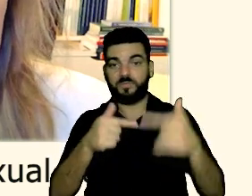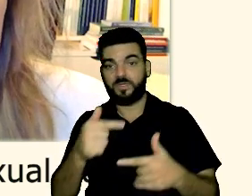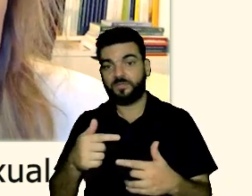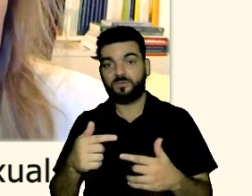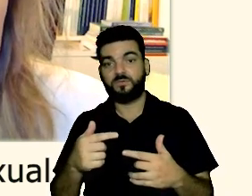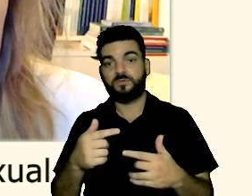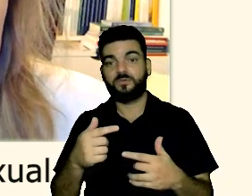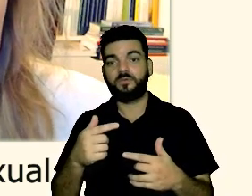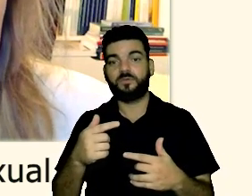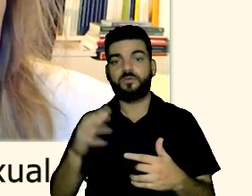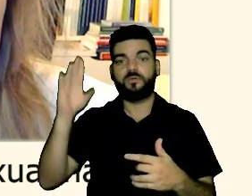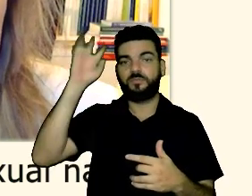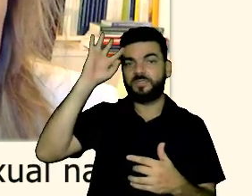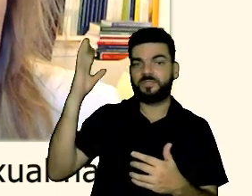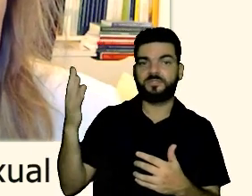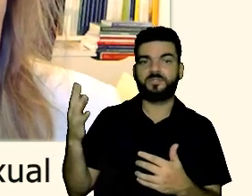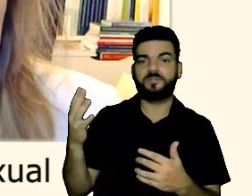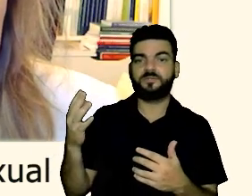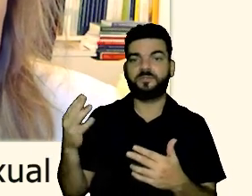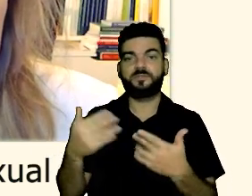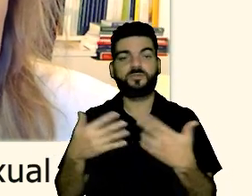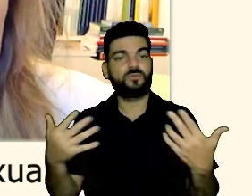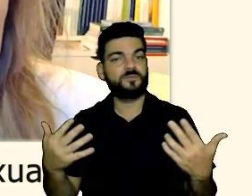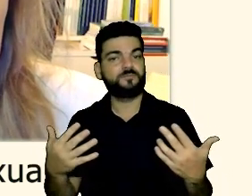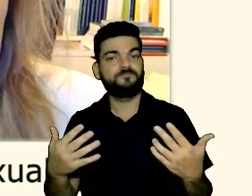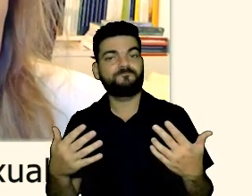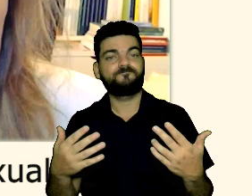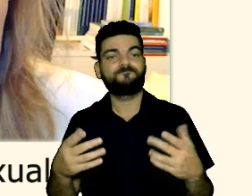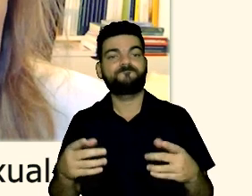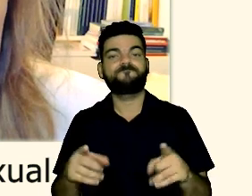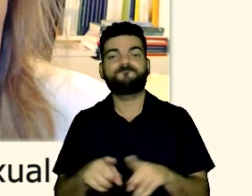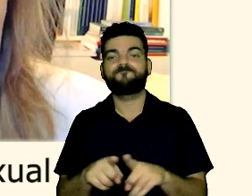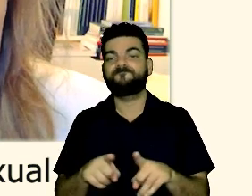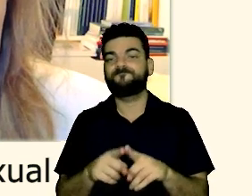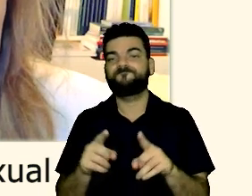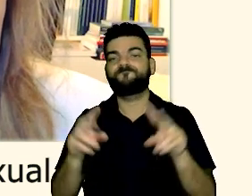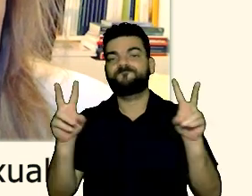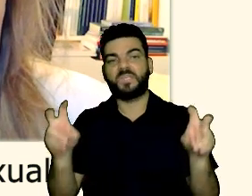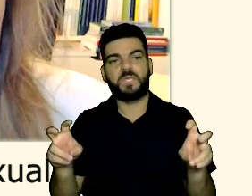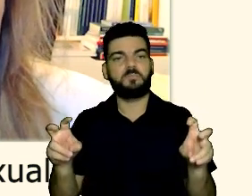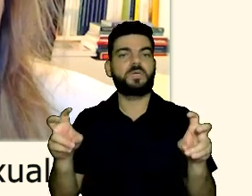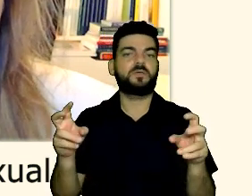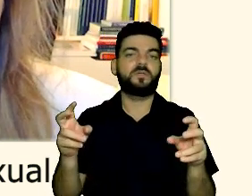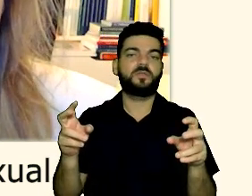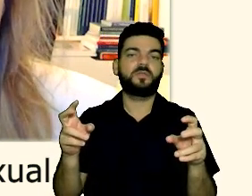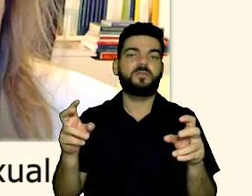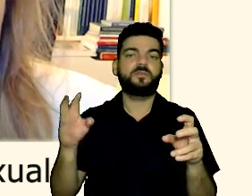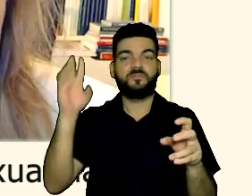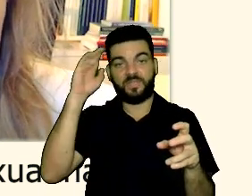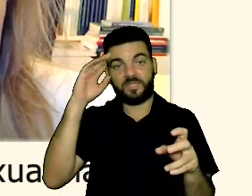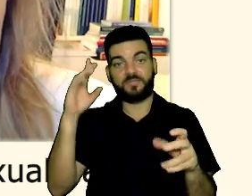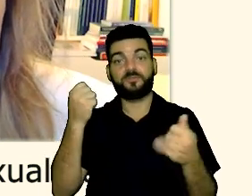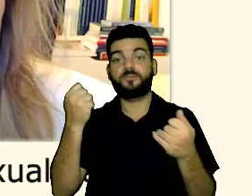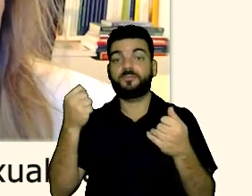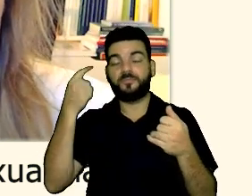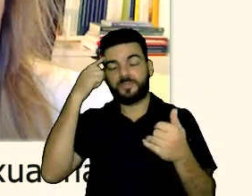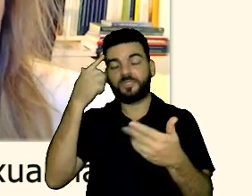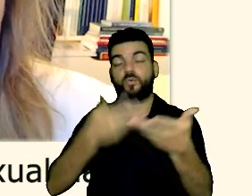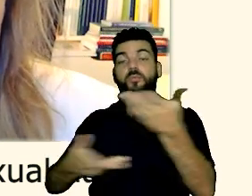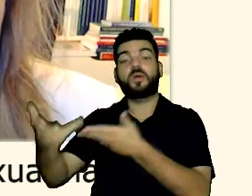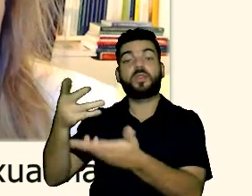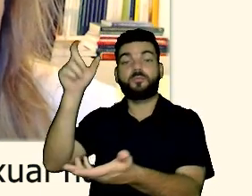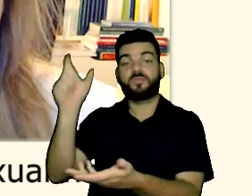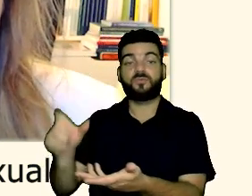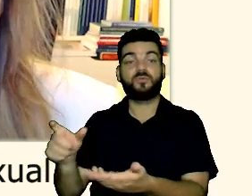relação que exige respeito, né? Então, quando eu me coloco como mulher lésbica, que veja, eu não chego aqui já falando, oi, eu sou a Mariana